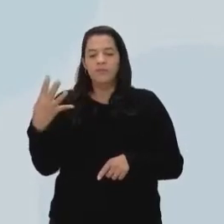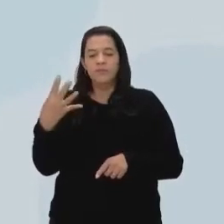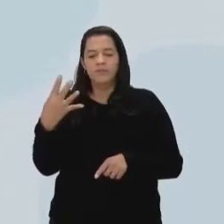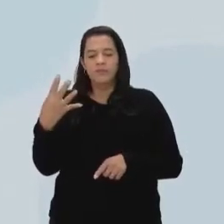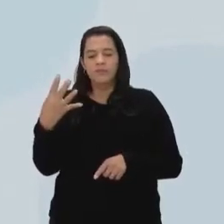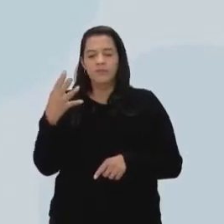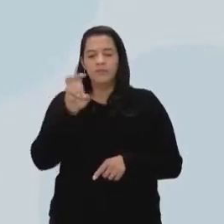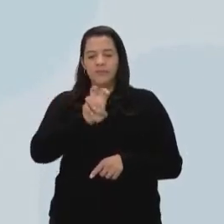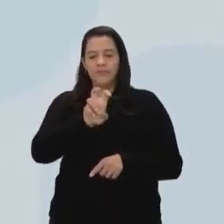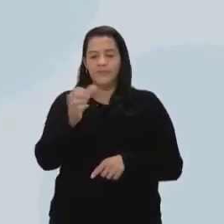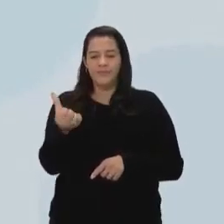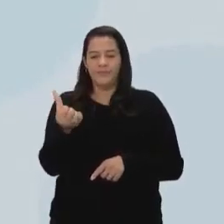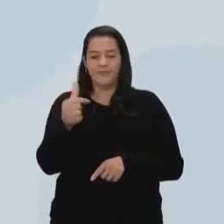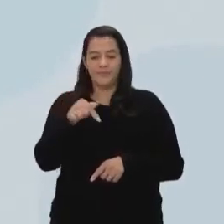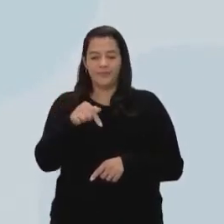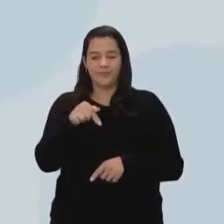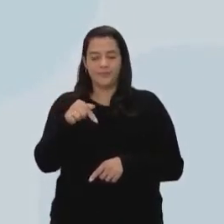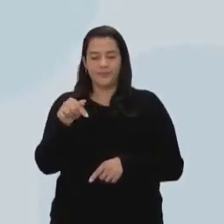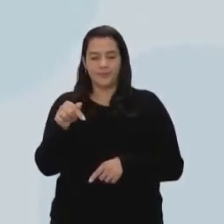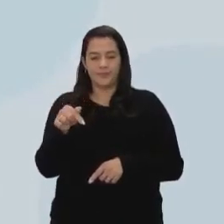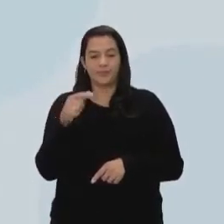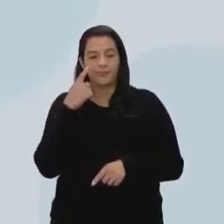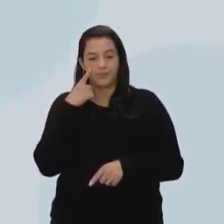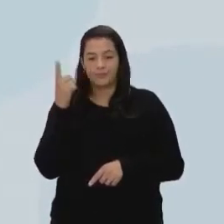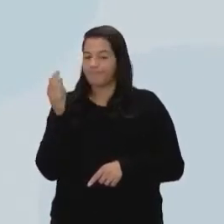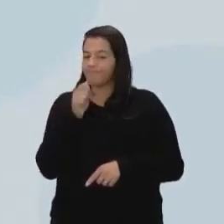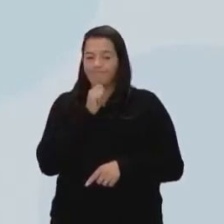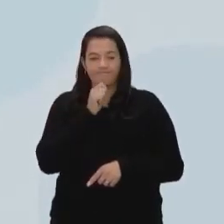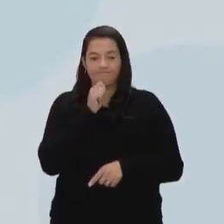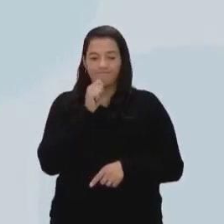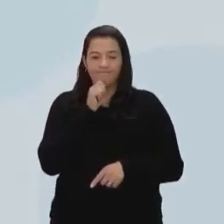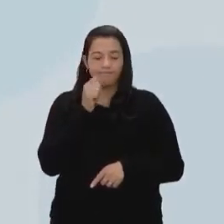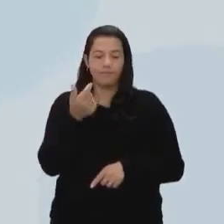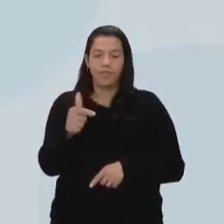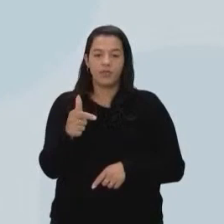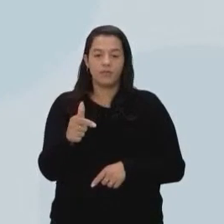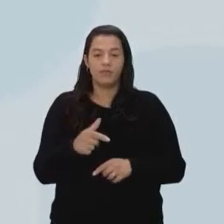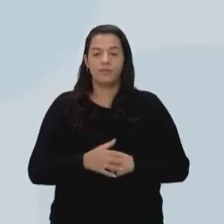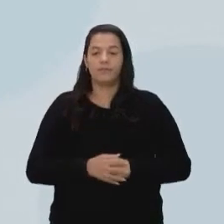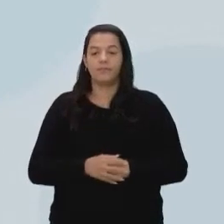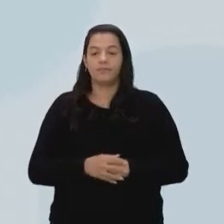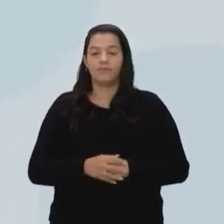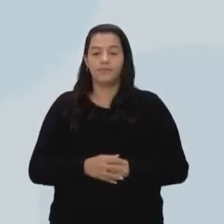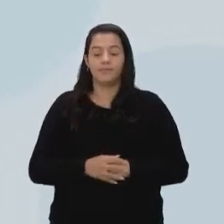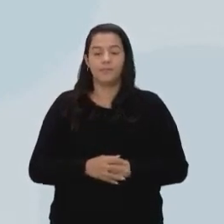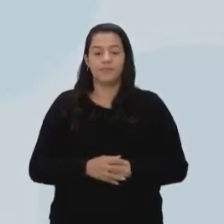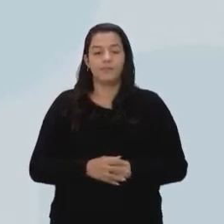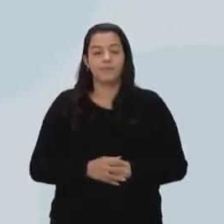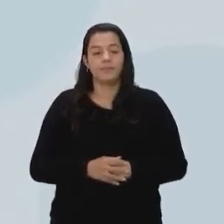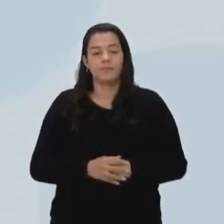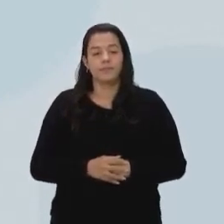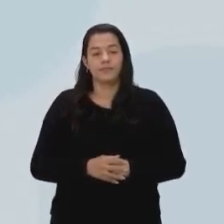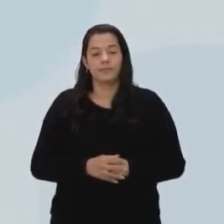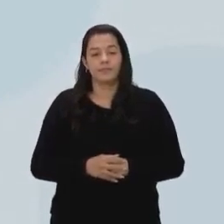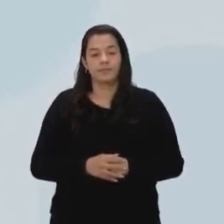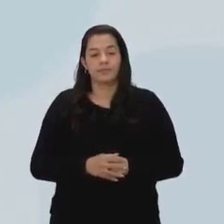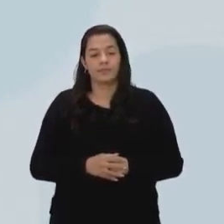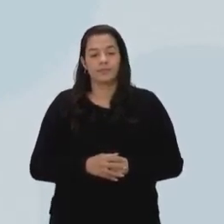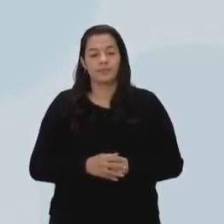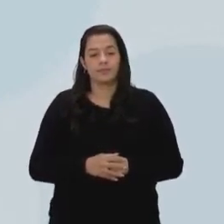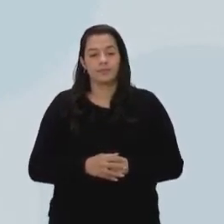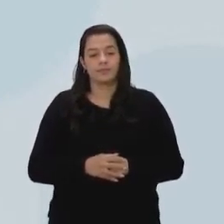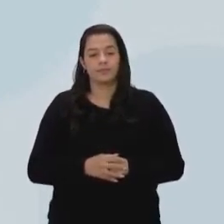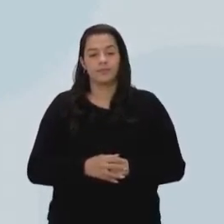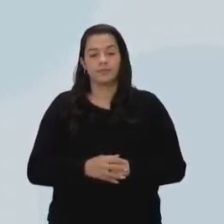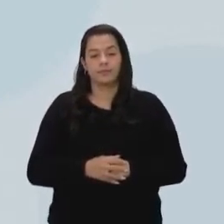4, 5, 6, 7. Não está estável. Esse daqui, 1, 2,